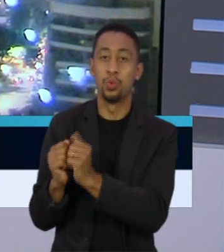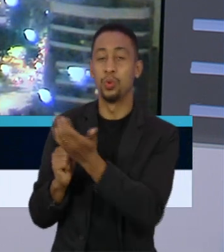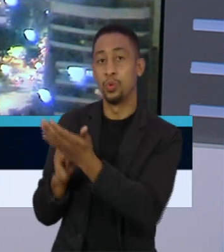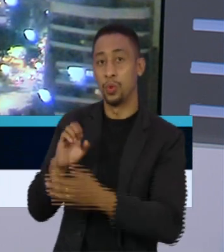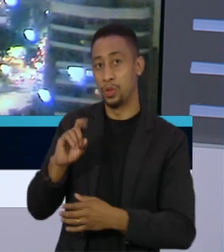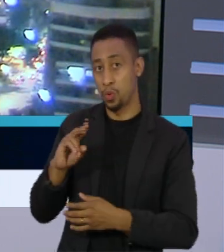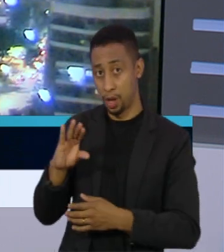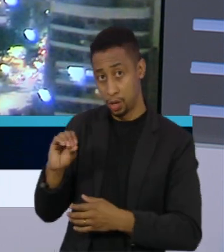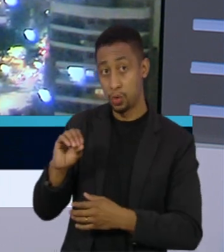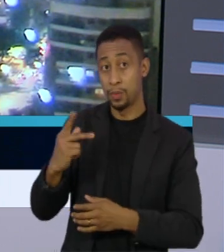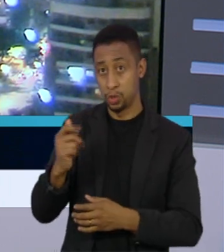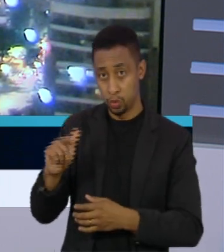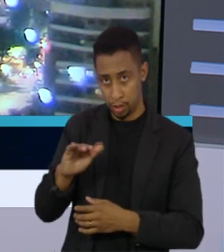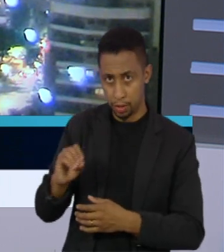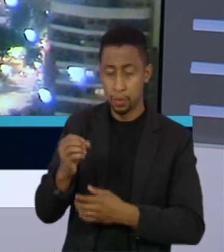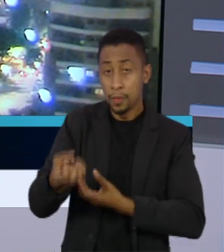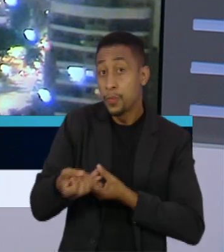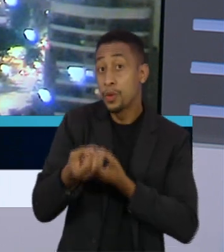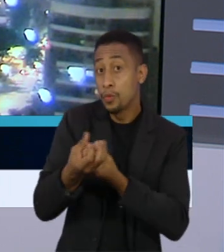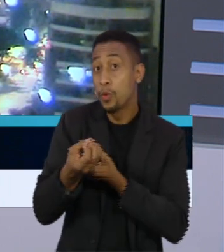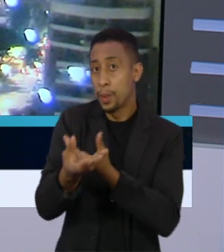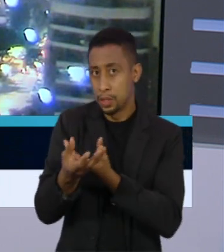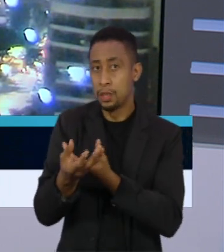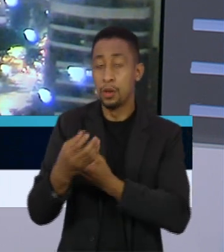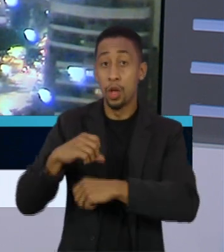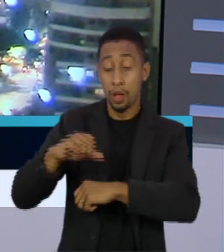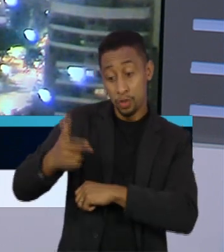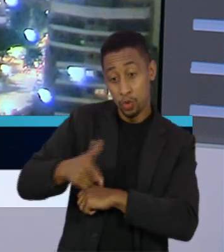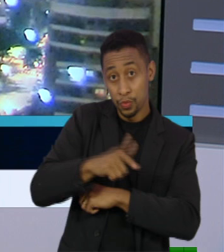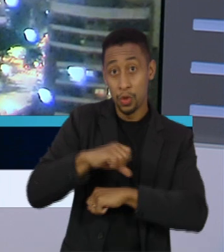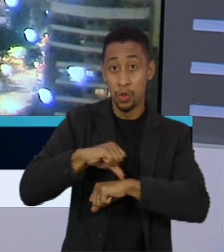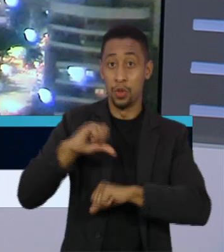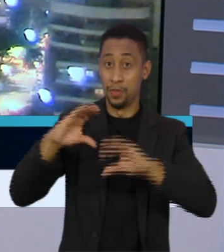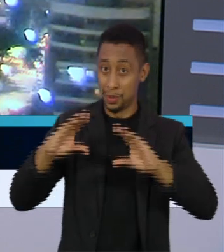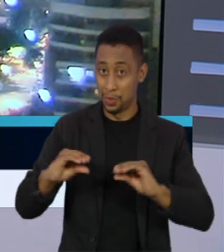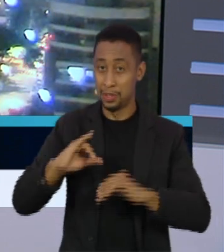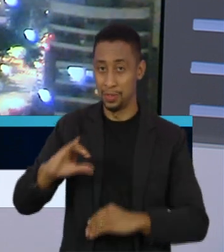Mais informações sobre a CPI da pandemia você assiste logo mais às 9 horas